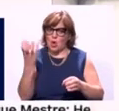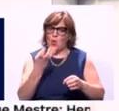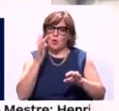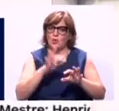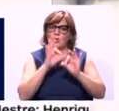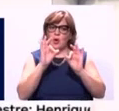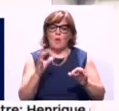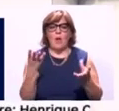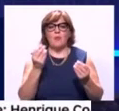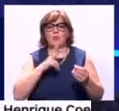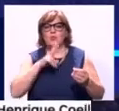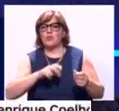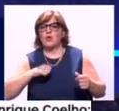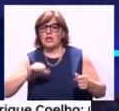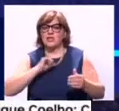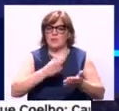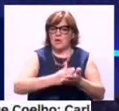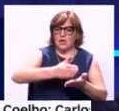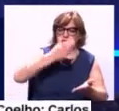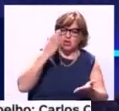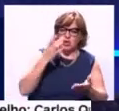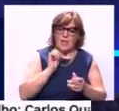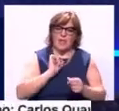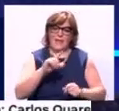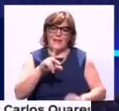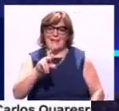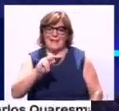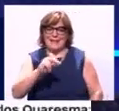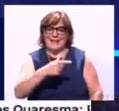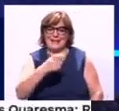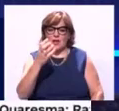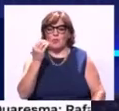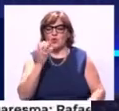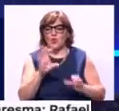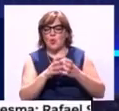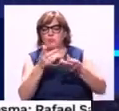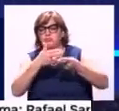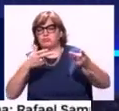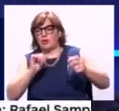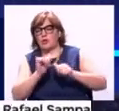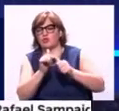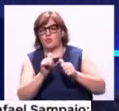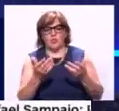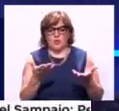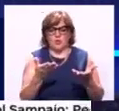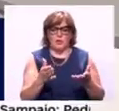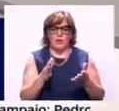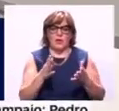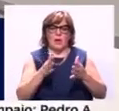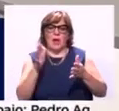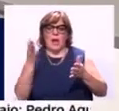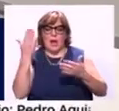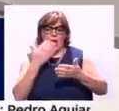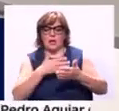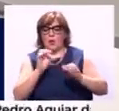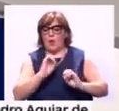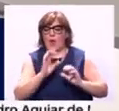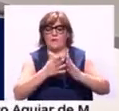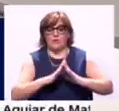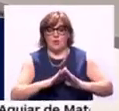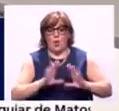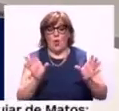cultura muito de Portugal e Espanha, de Latina, de ter clubes com muitas modalidades. De antes havia não havia infraestruturas e os